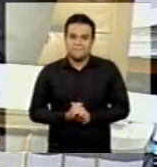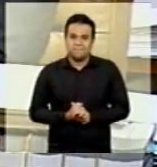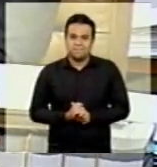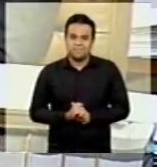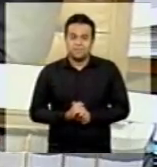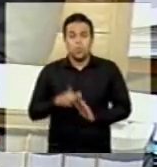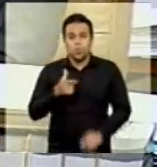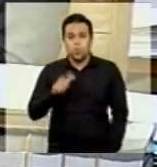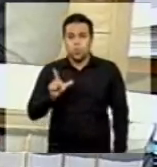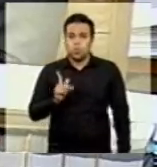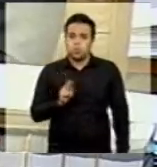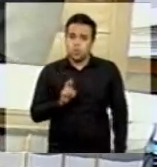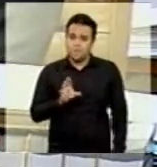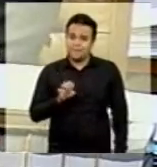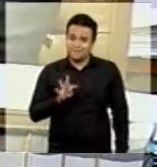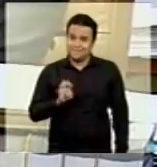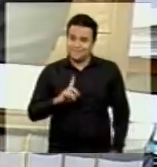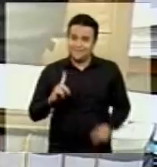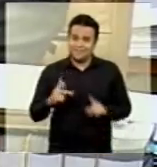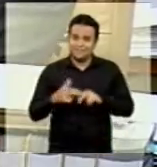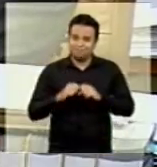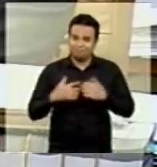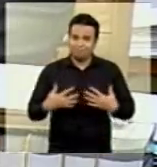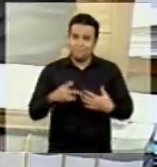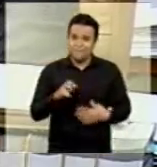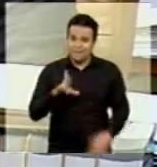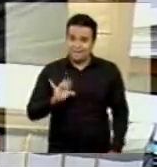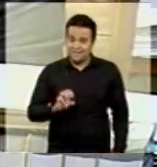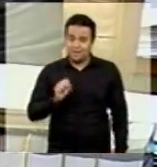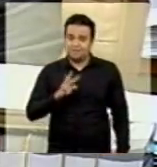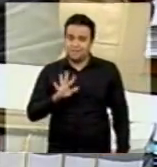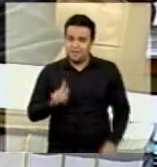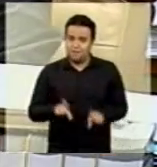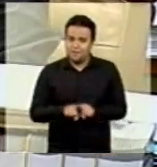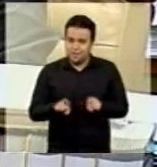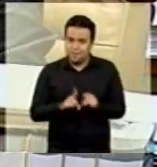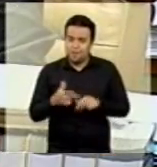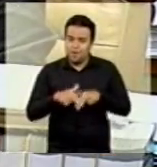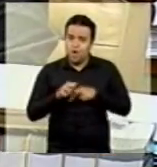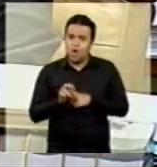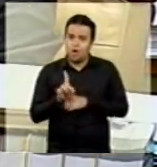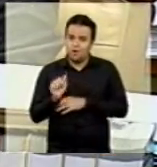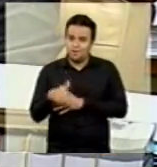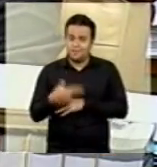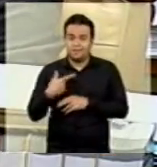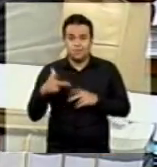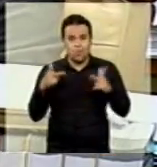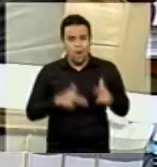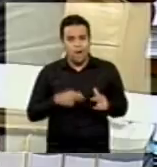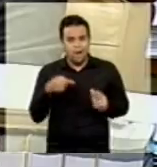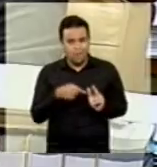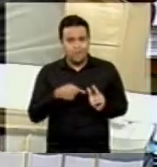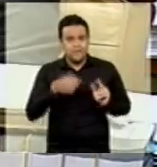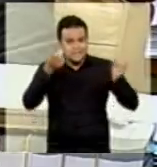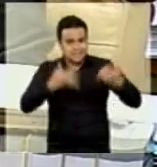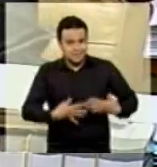Esse foi um outro precedente em que o plenário do Supremo Tribunal Federal, também em questão de ordem, como nesse caso, não é?